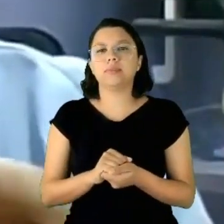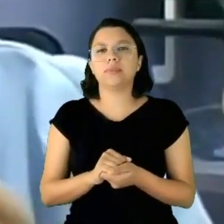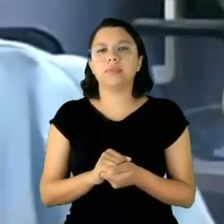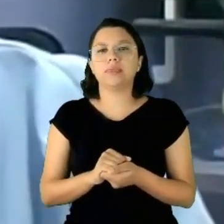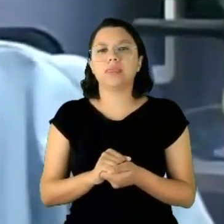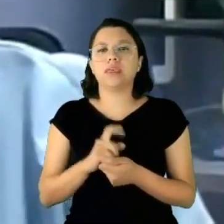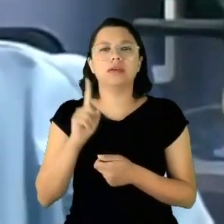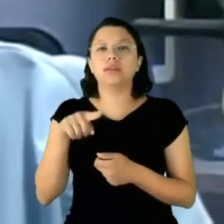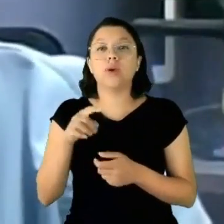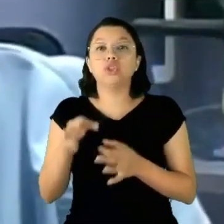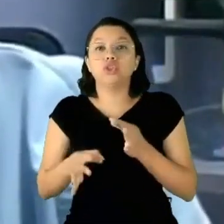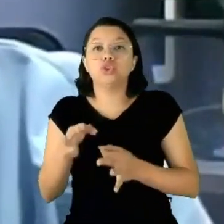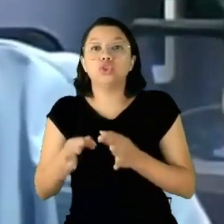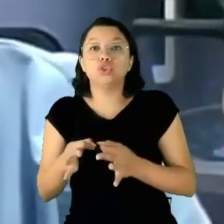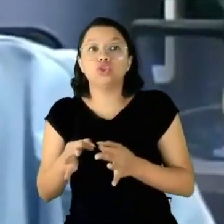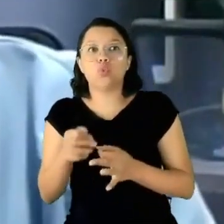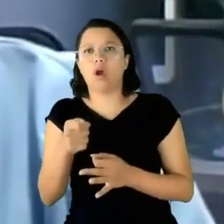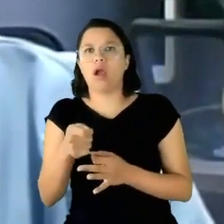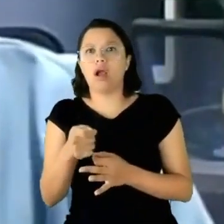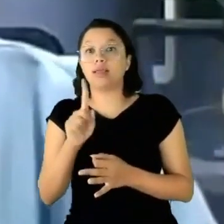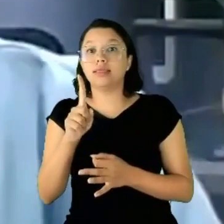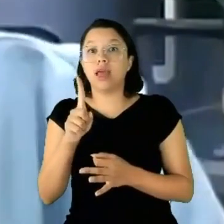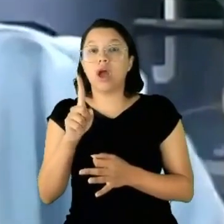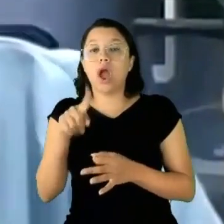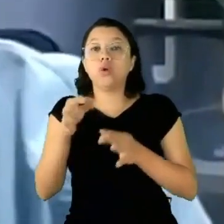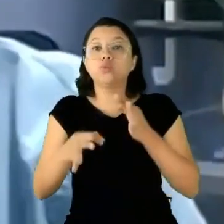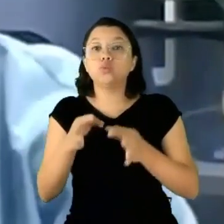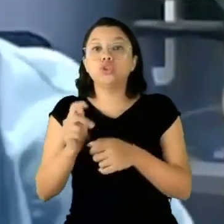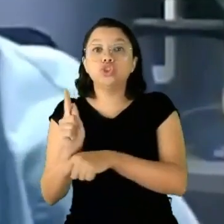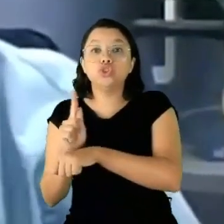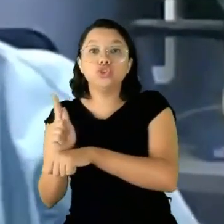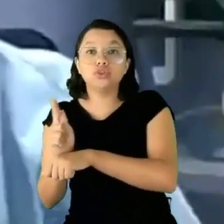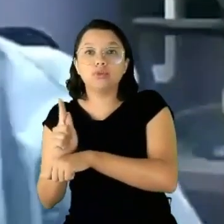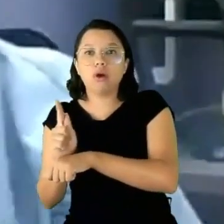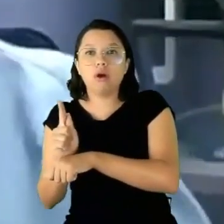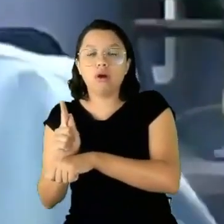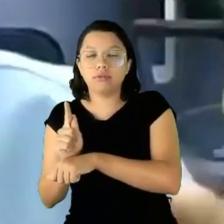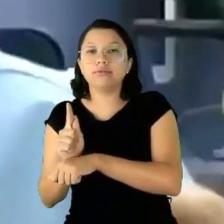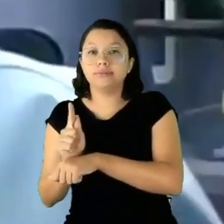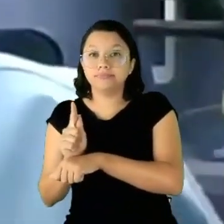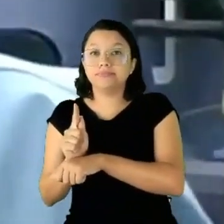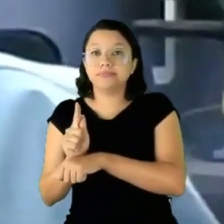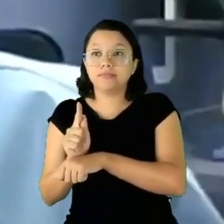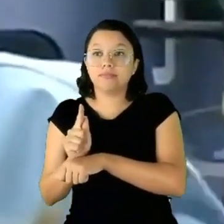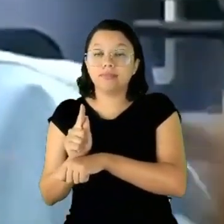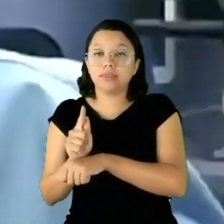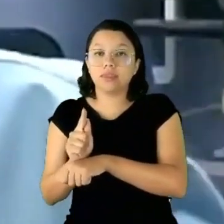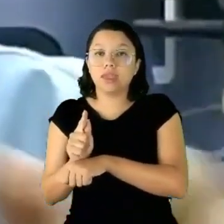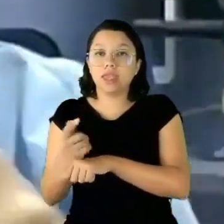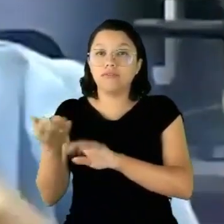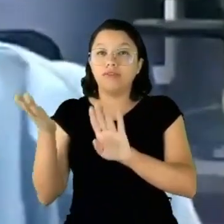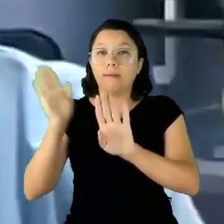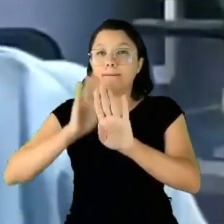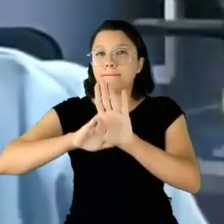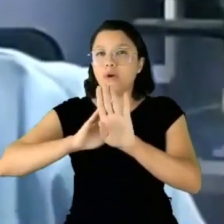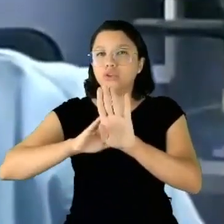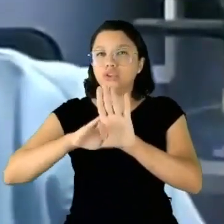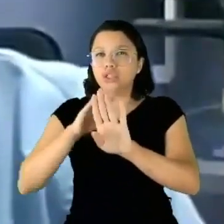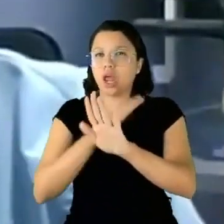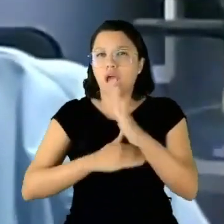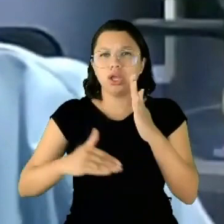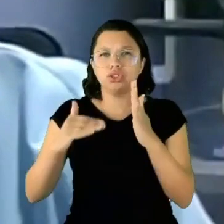o juiz julgador, é o juiz gestor, aquele juiz que aparece ali por trás da cena e é